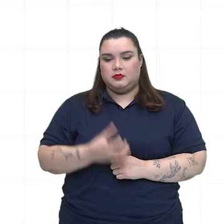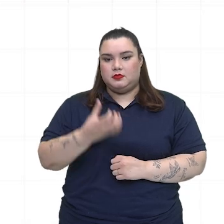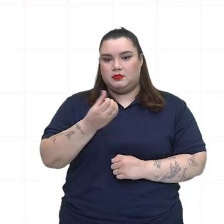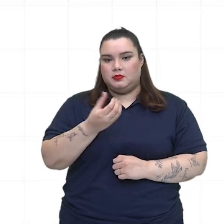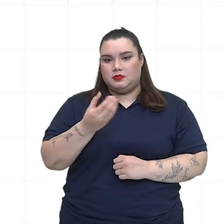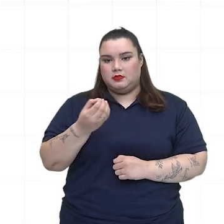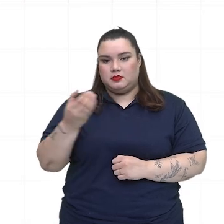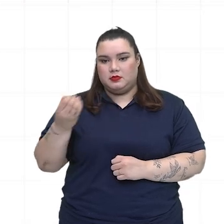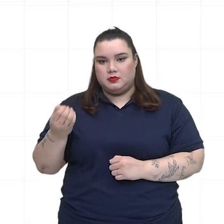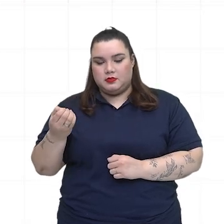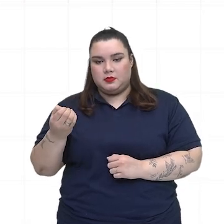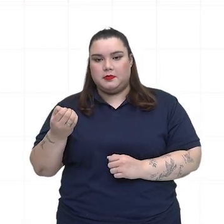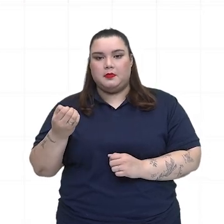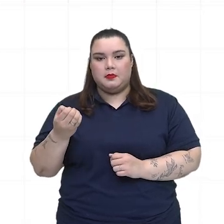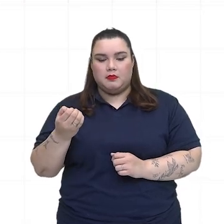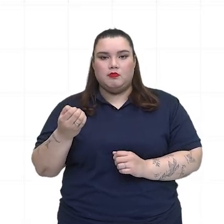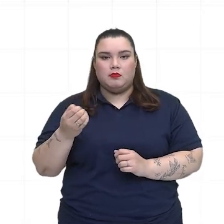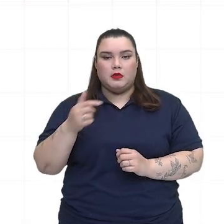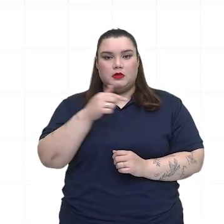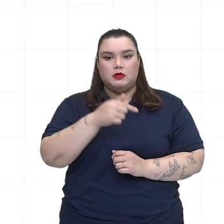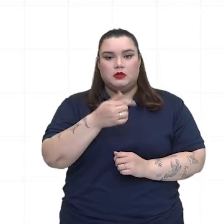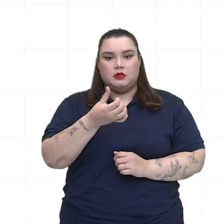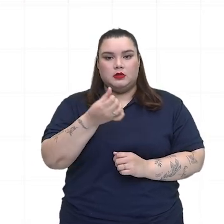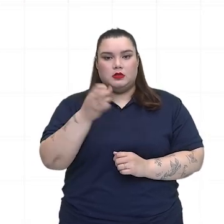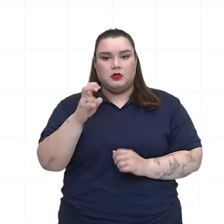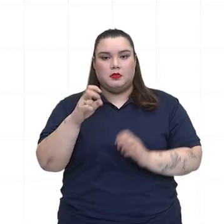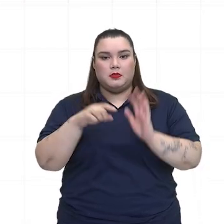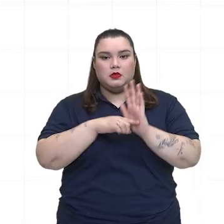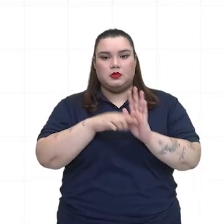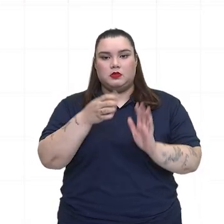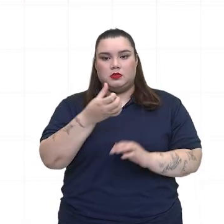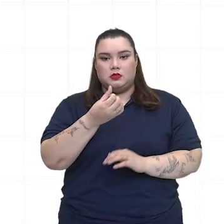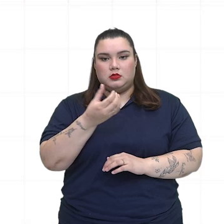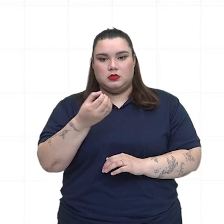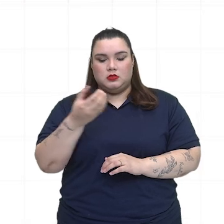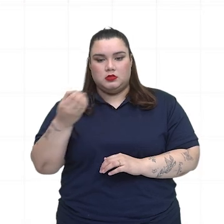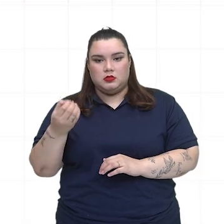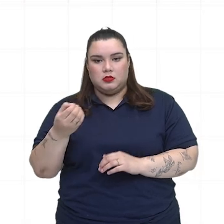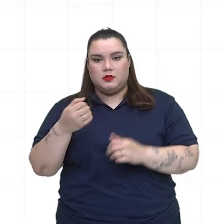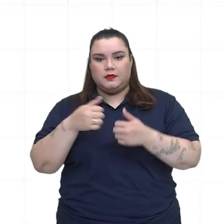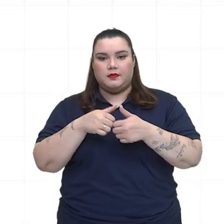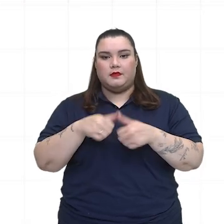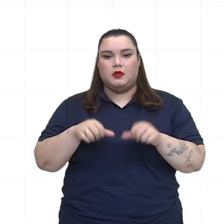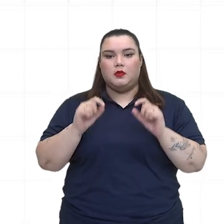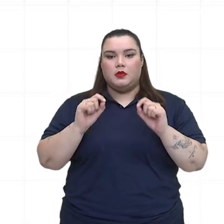para 765, vai faltar